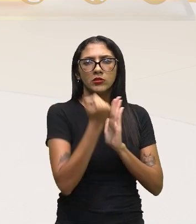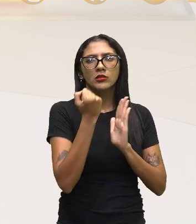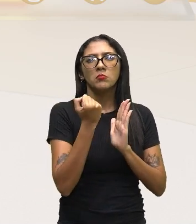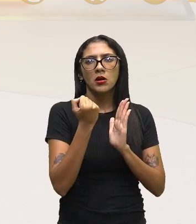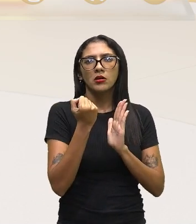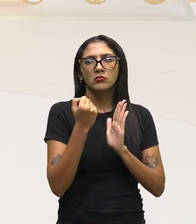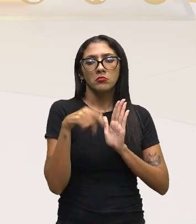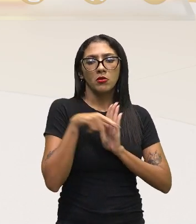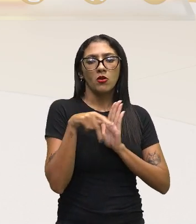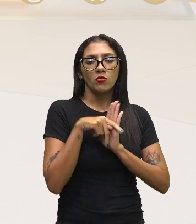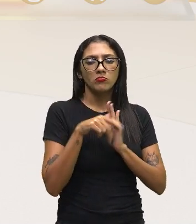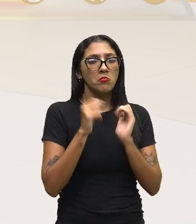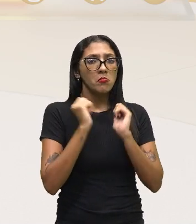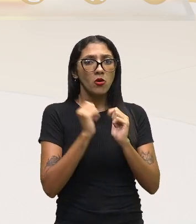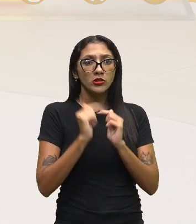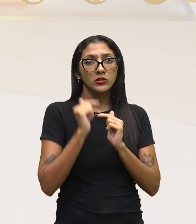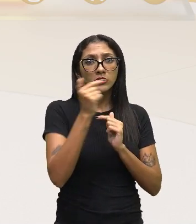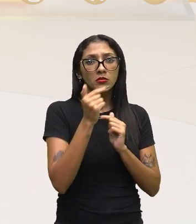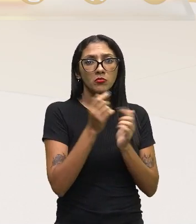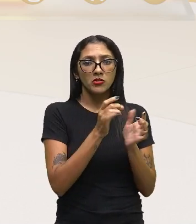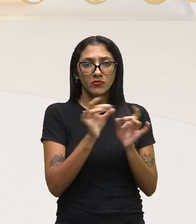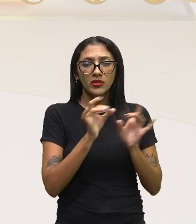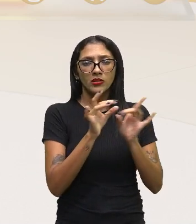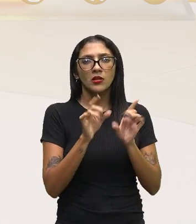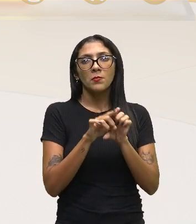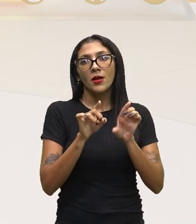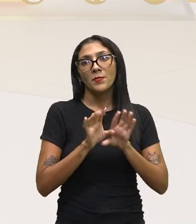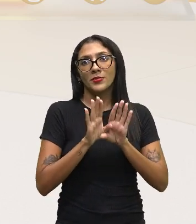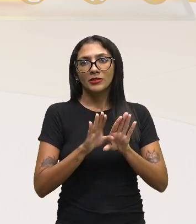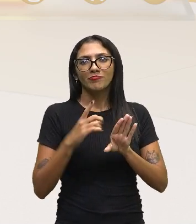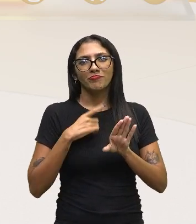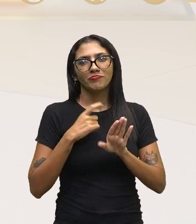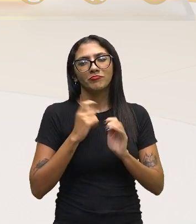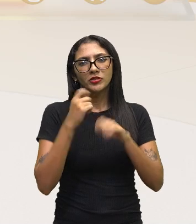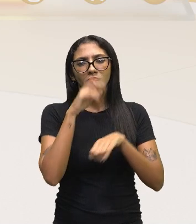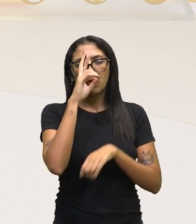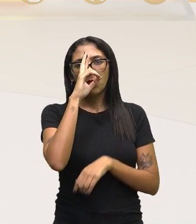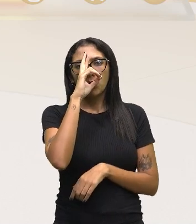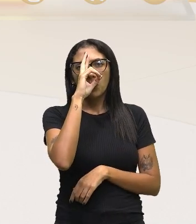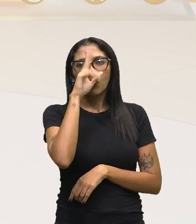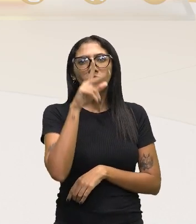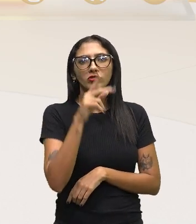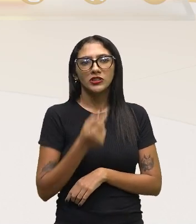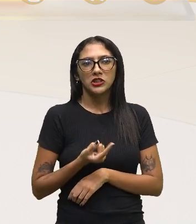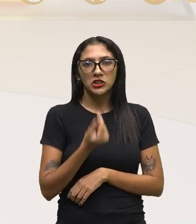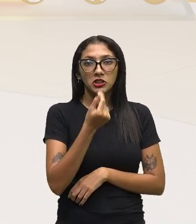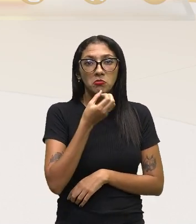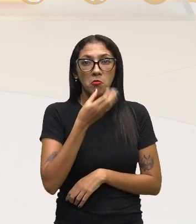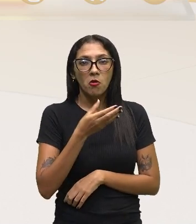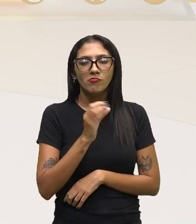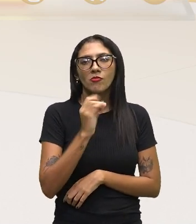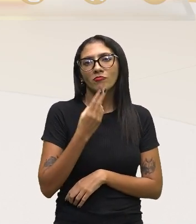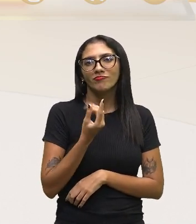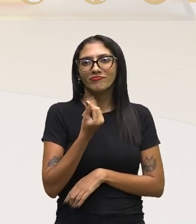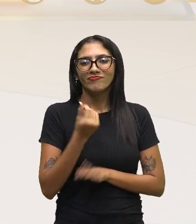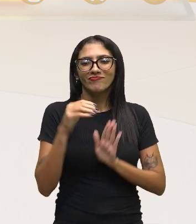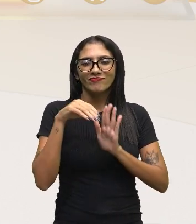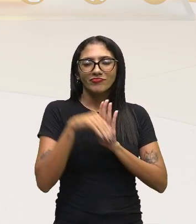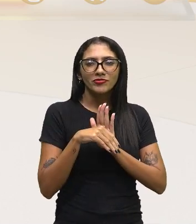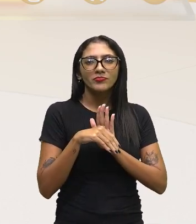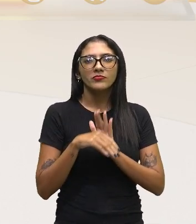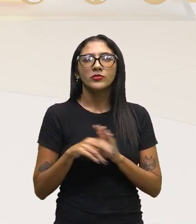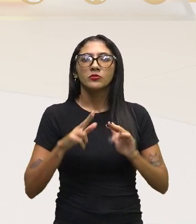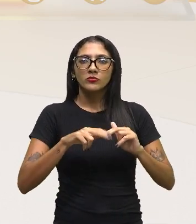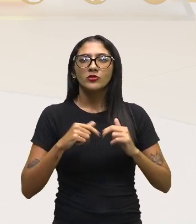vender aquela ação. Só que você corre o risco de vender essa ação com lucro ou com prejuízo. Por isso que você tem que ter